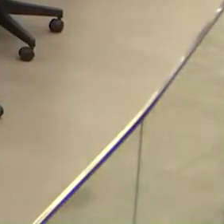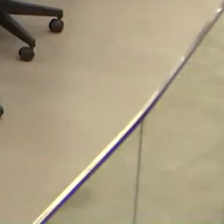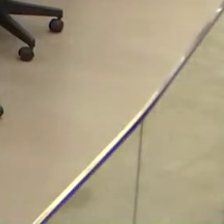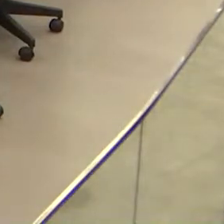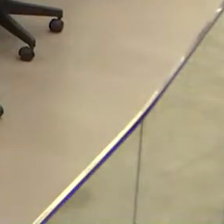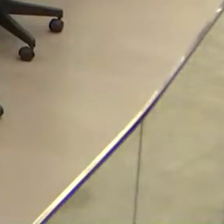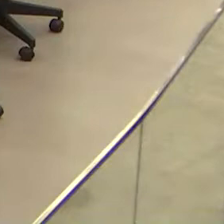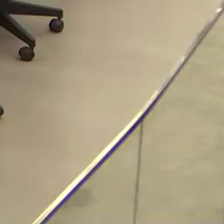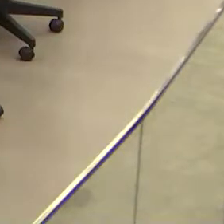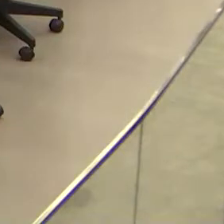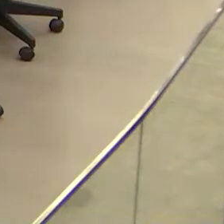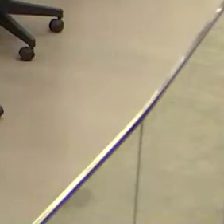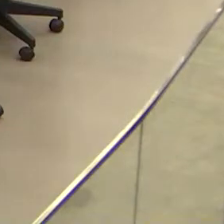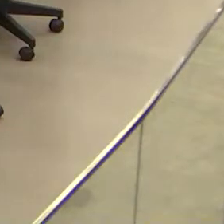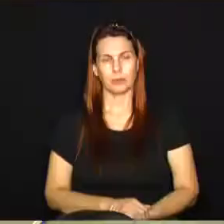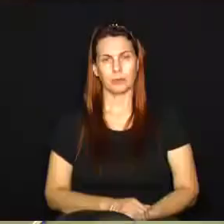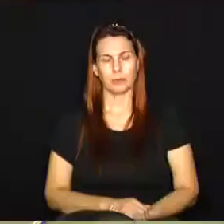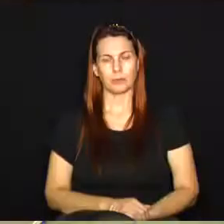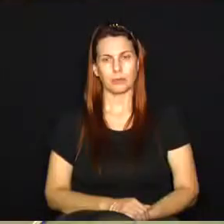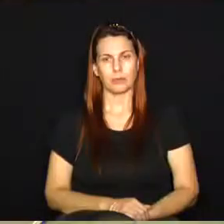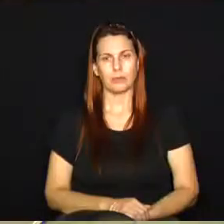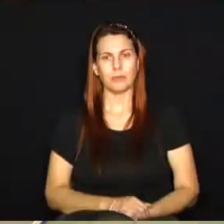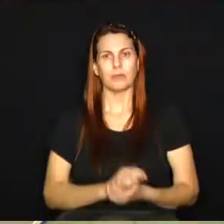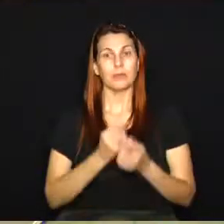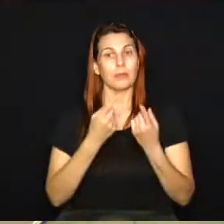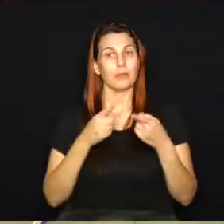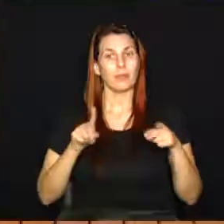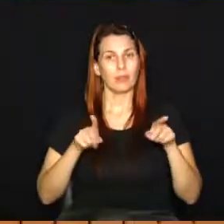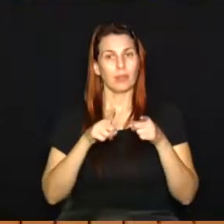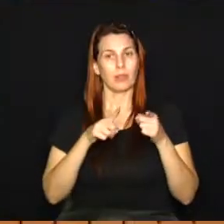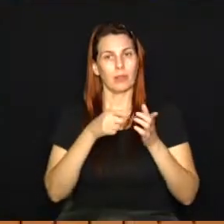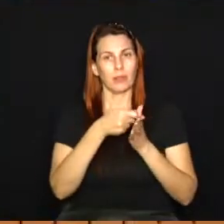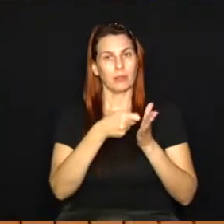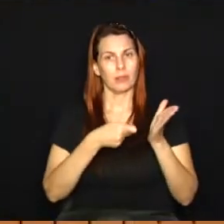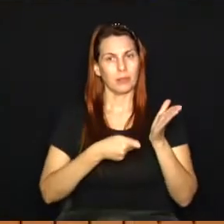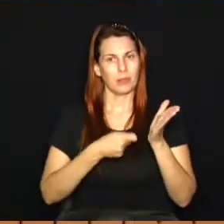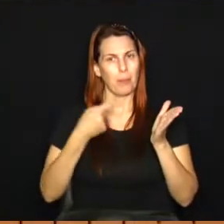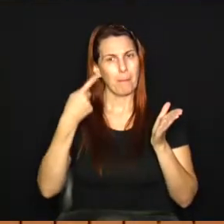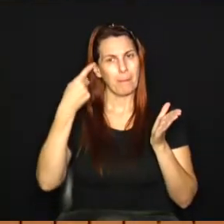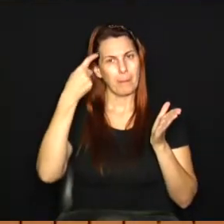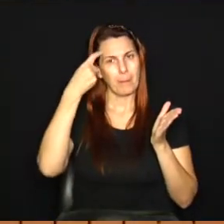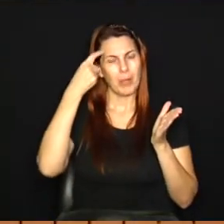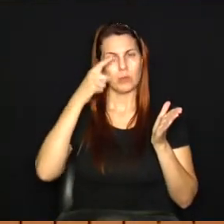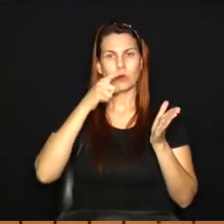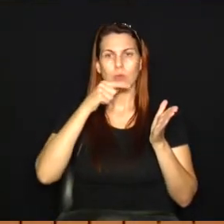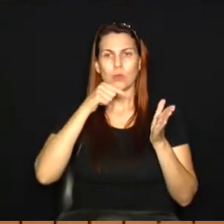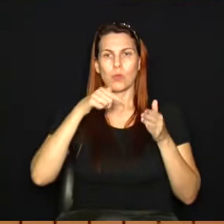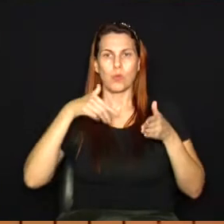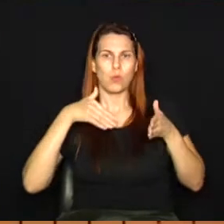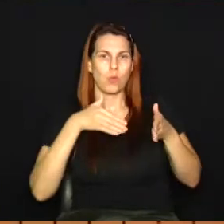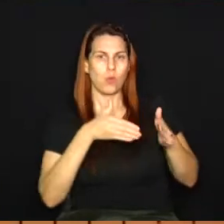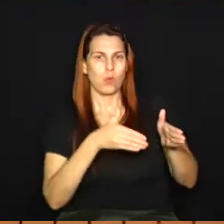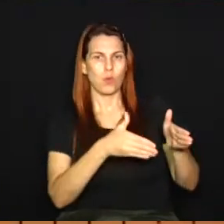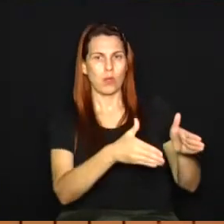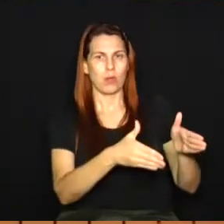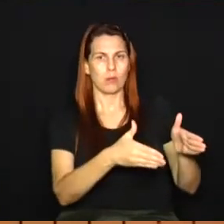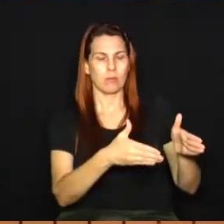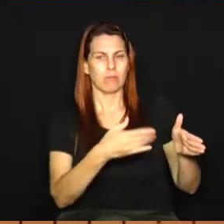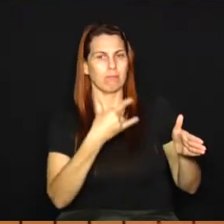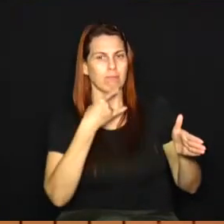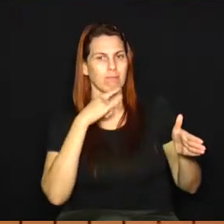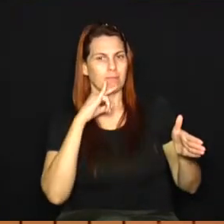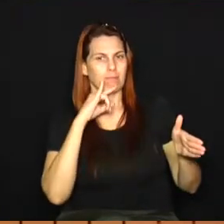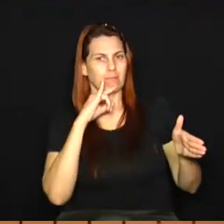Pois é. Mas diz que essa música, quando foi composta, ela não foi pensada no Rio, lá em Piracicaba.